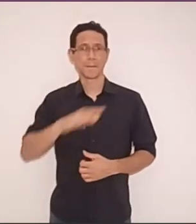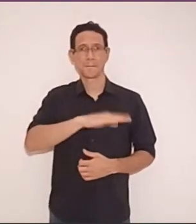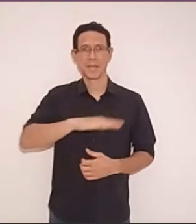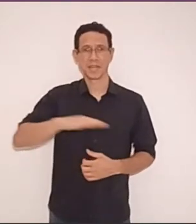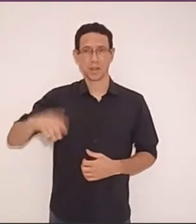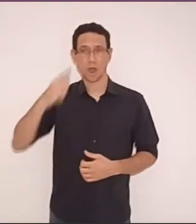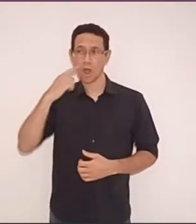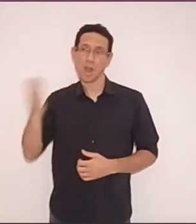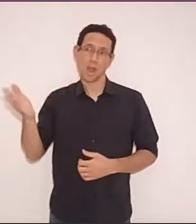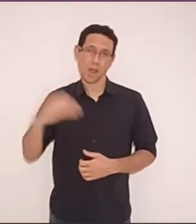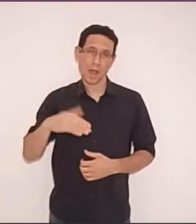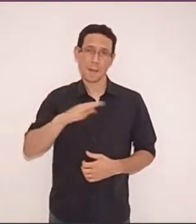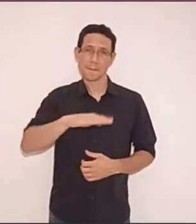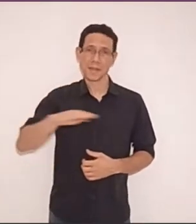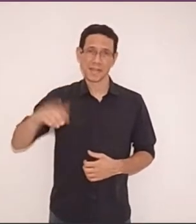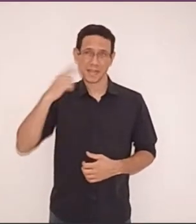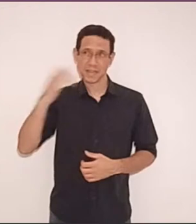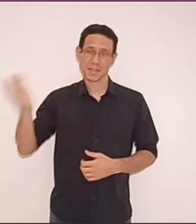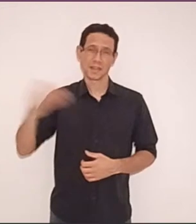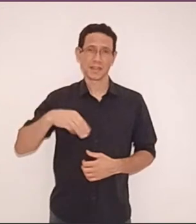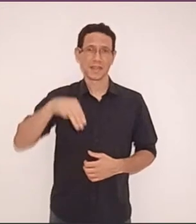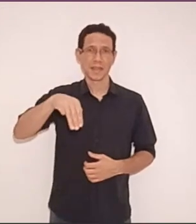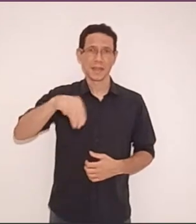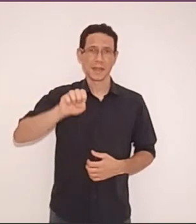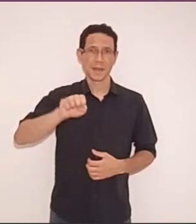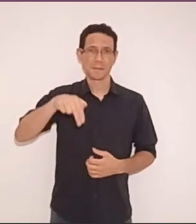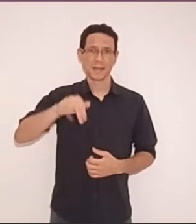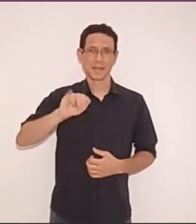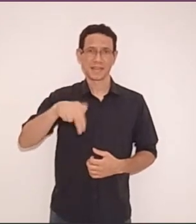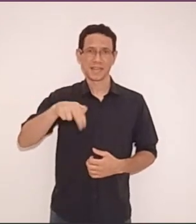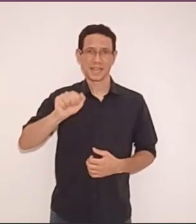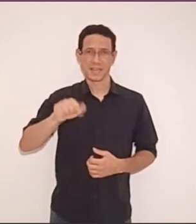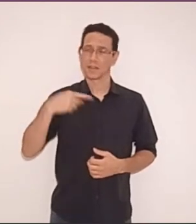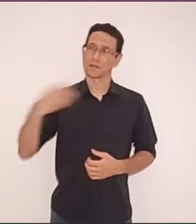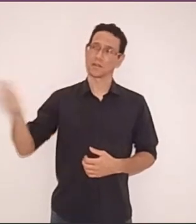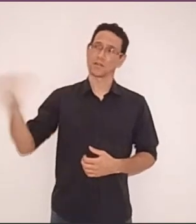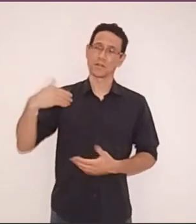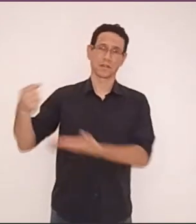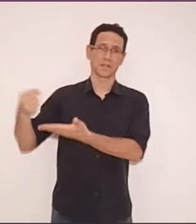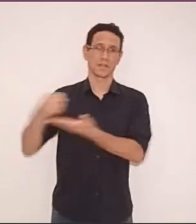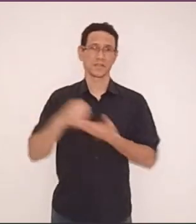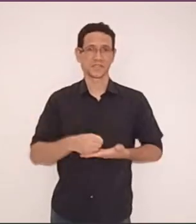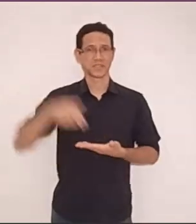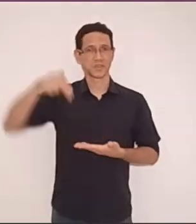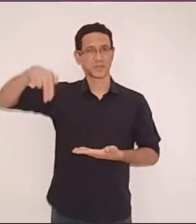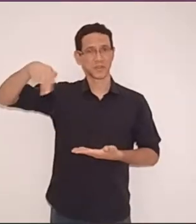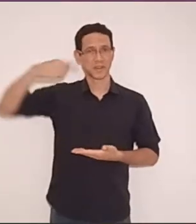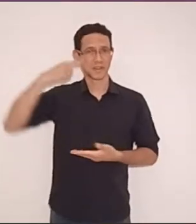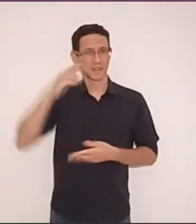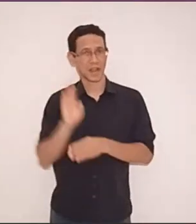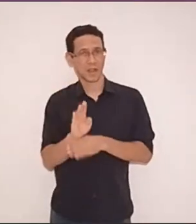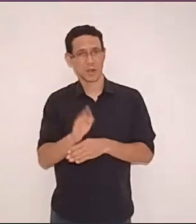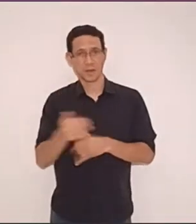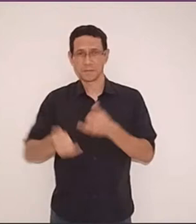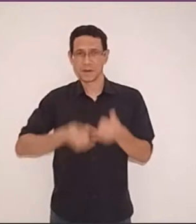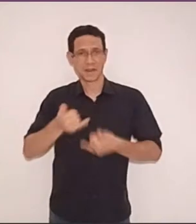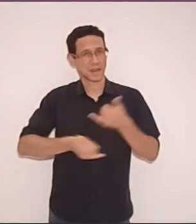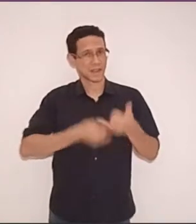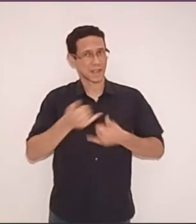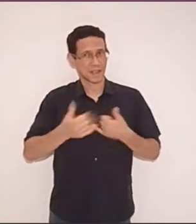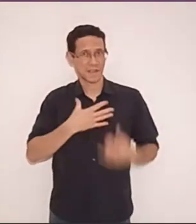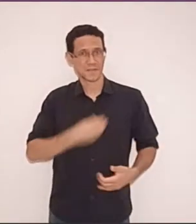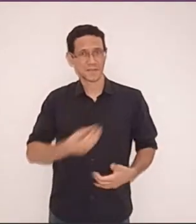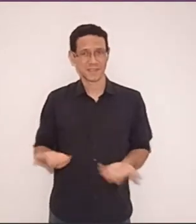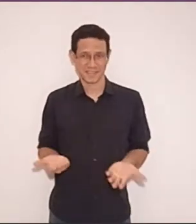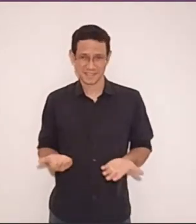eu trouxe uma menina do Nordeste eu trouxe uma menina do Norte para trabalhar brincar com os meus filhos né pois